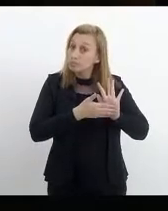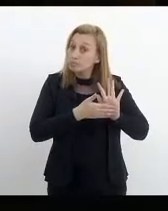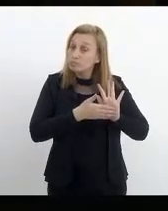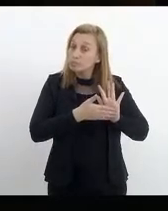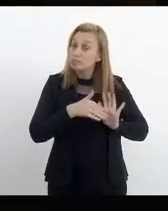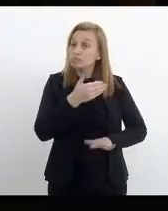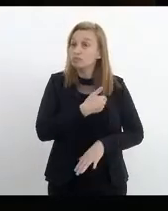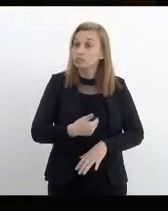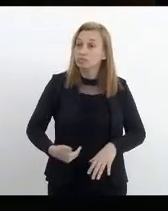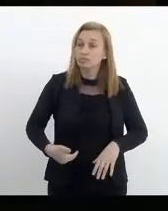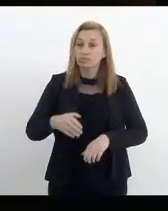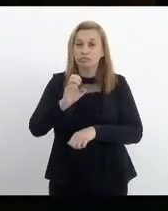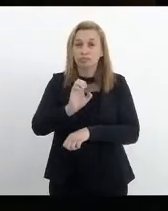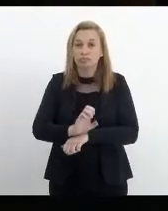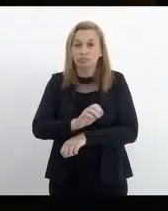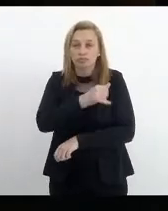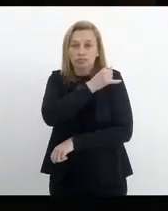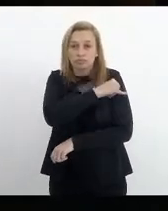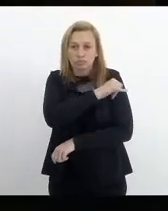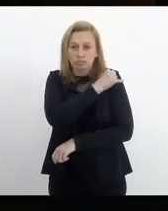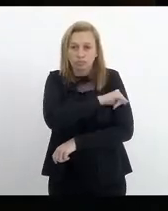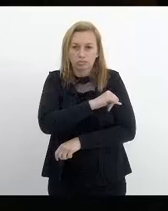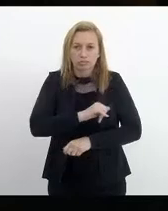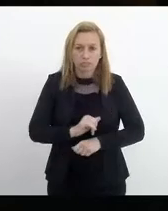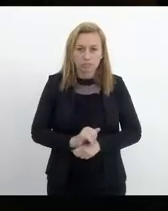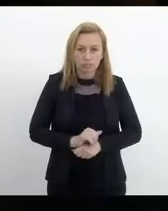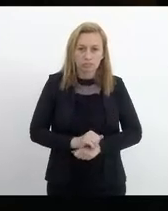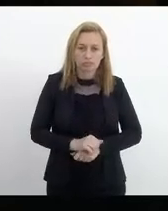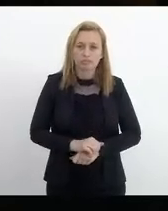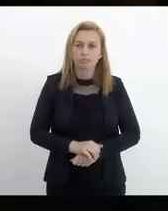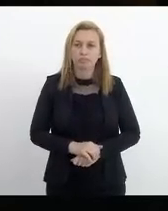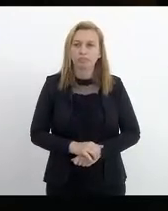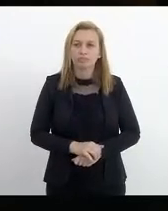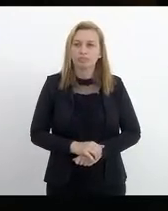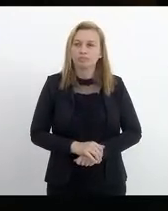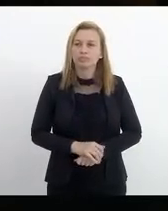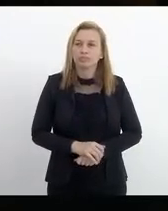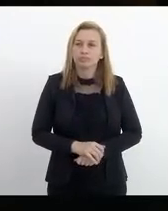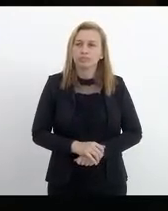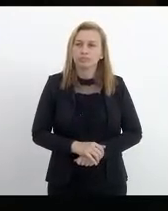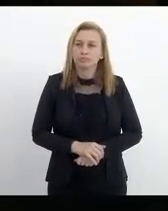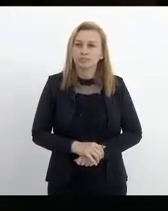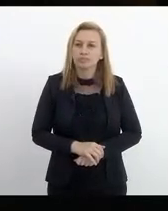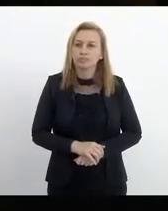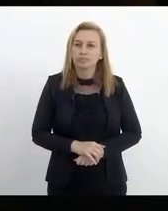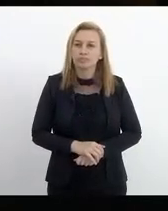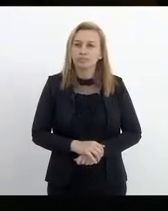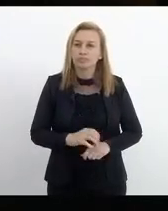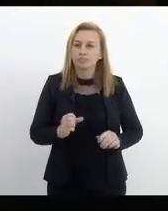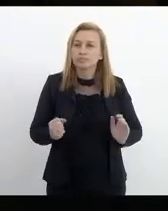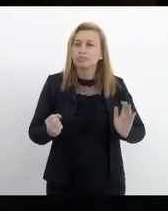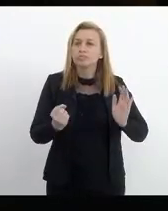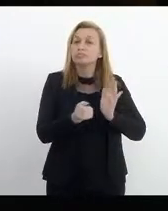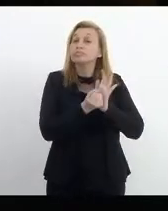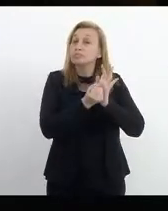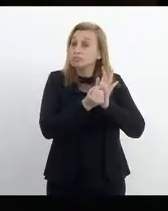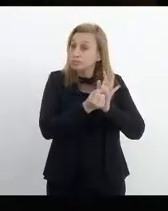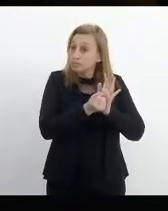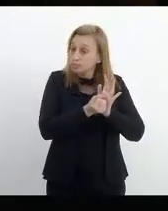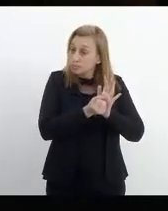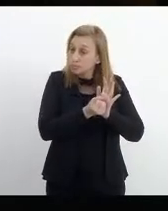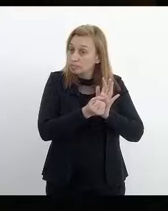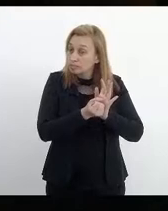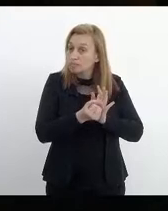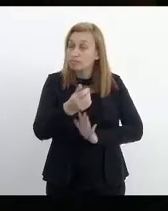Governo do Estado do Rio de Janeiro sob a denominação de pacto para o Rio de